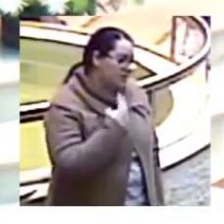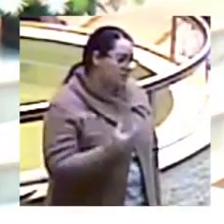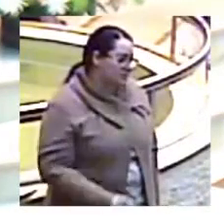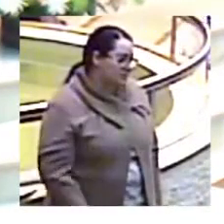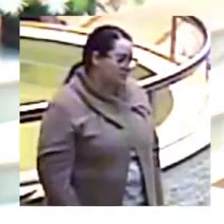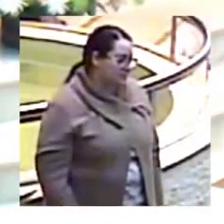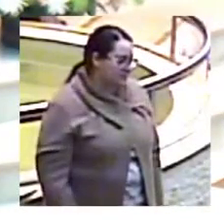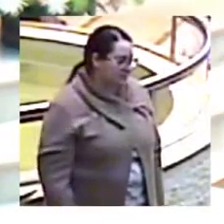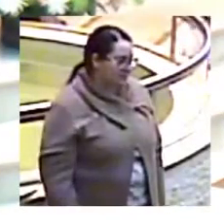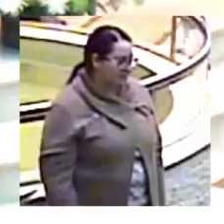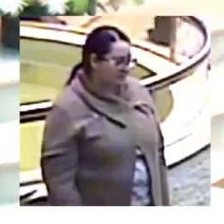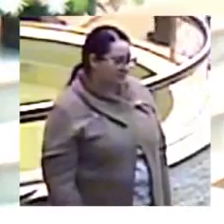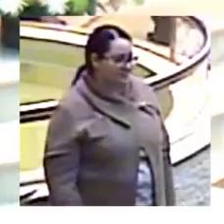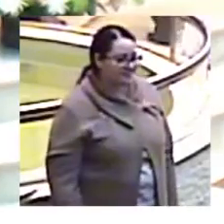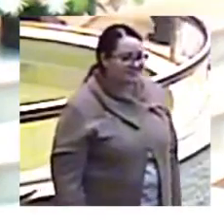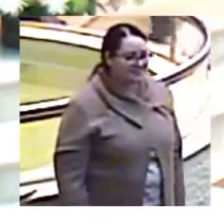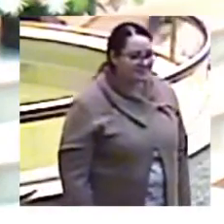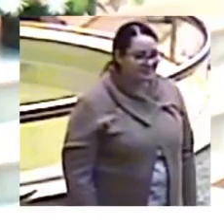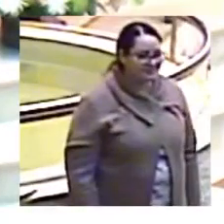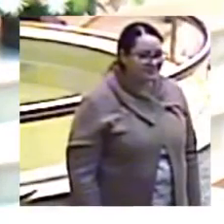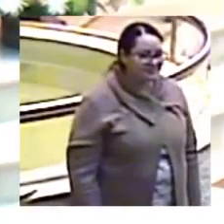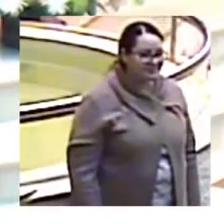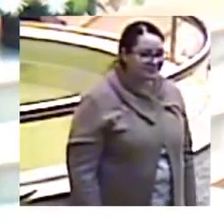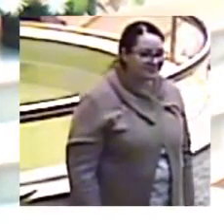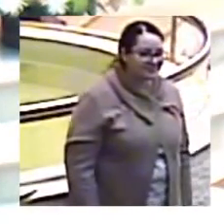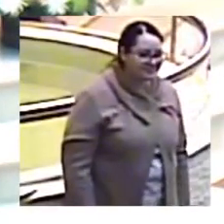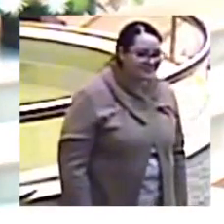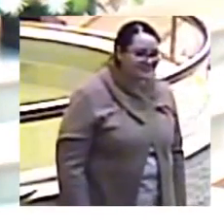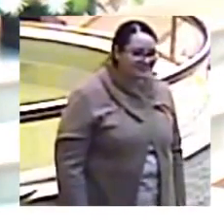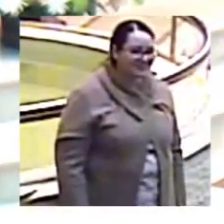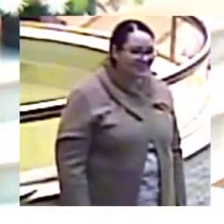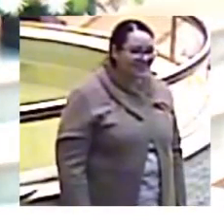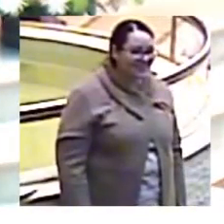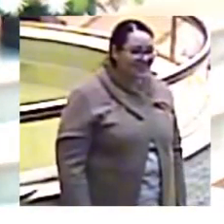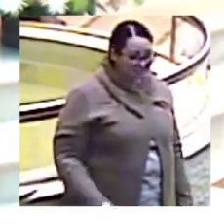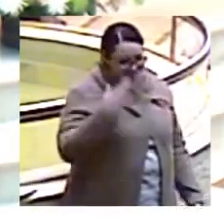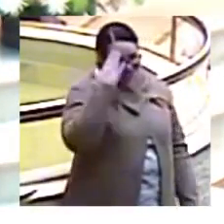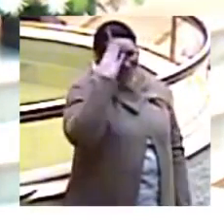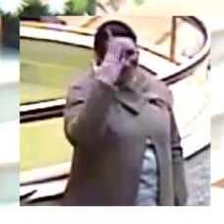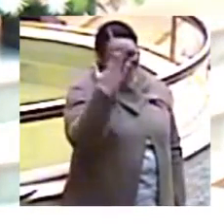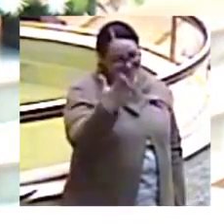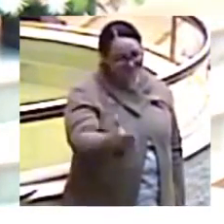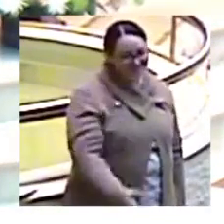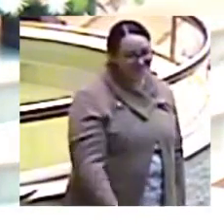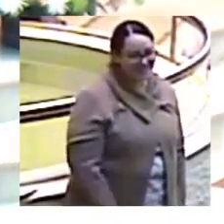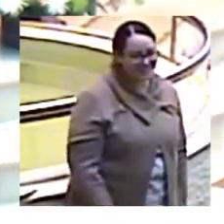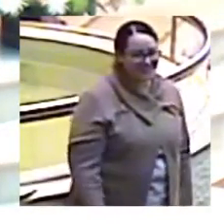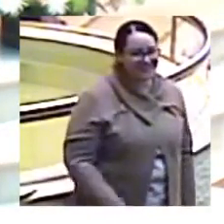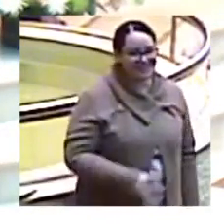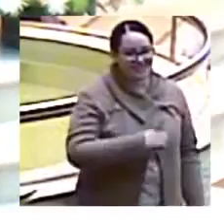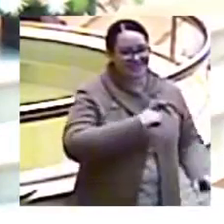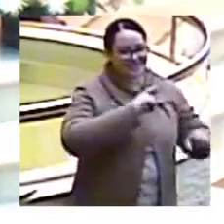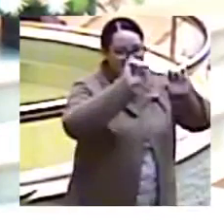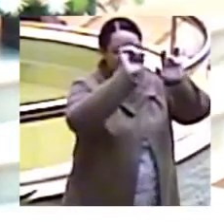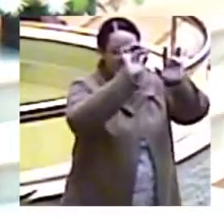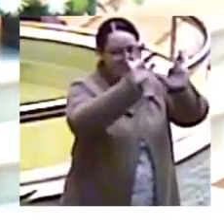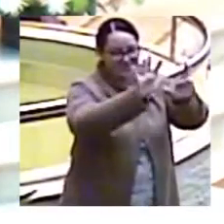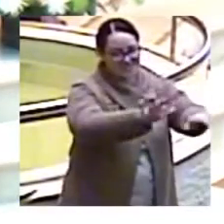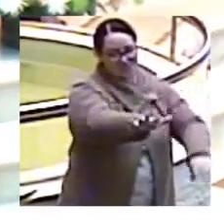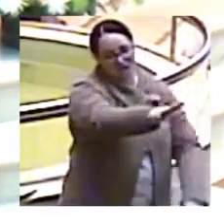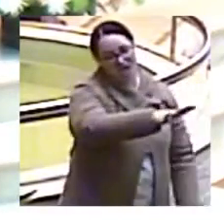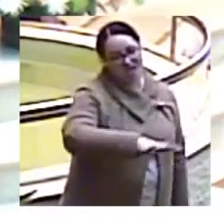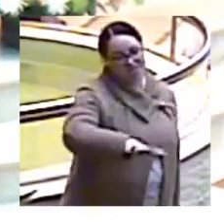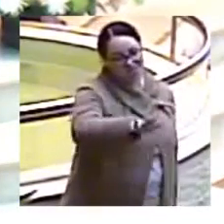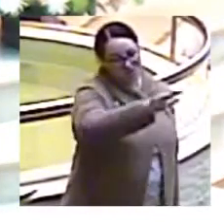Nós agradecemos a presença de todos, Deus abençoe e a graça de Deus esteja